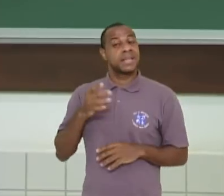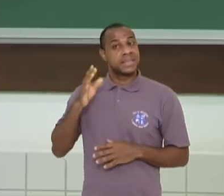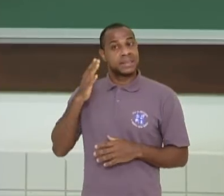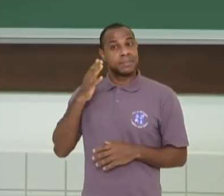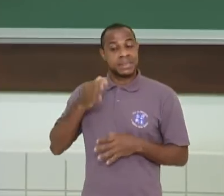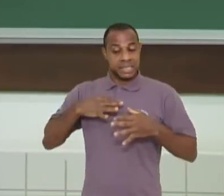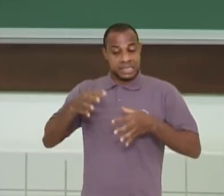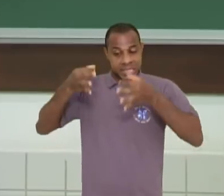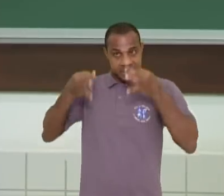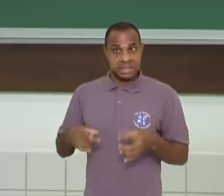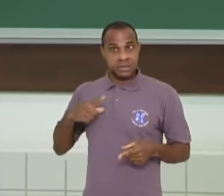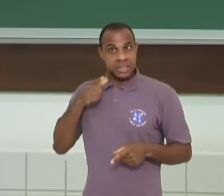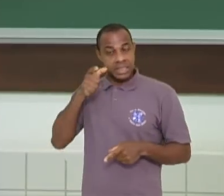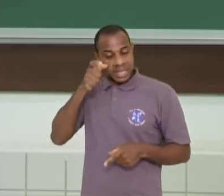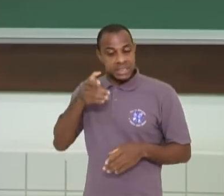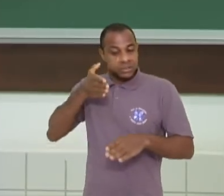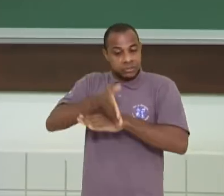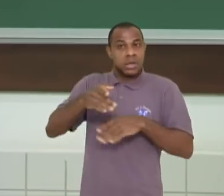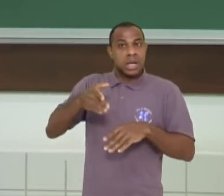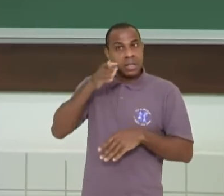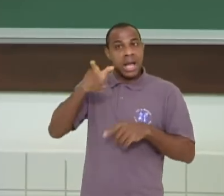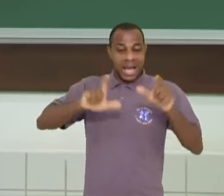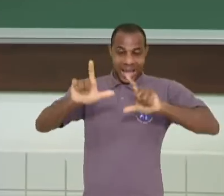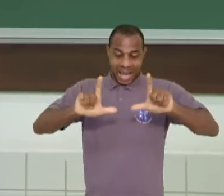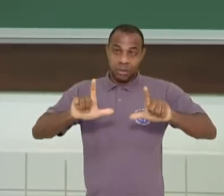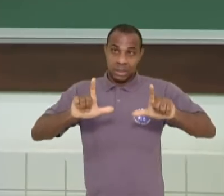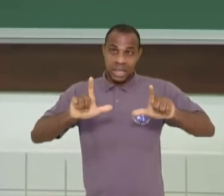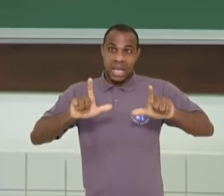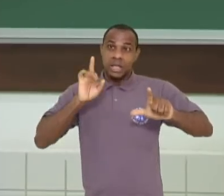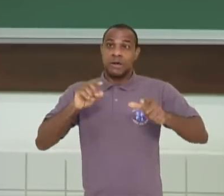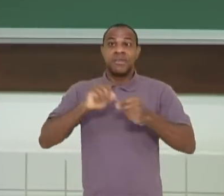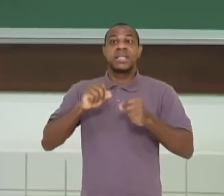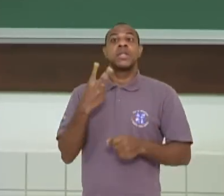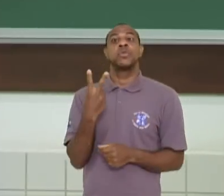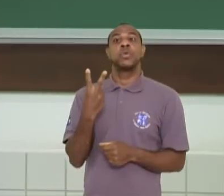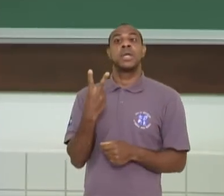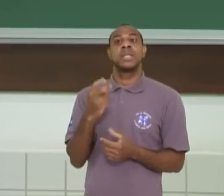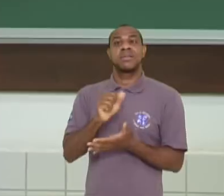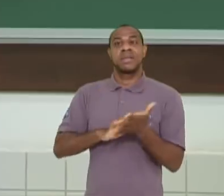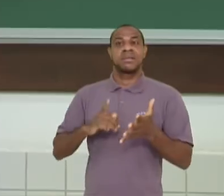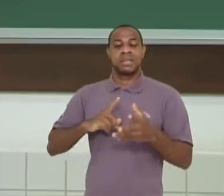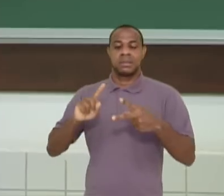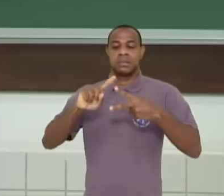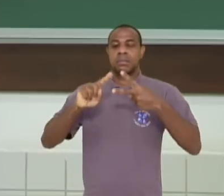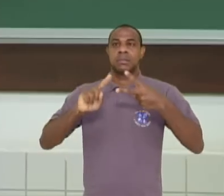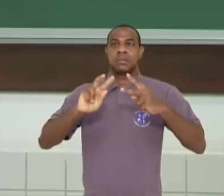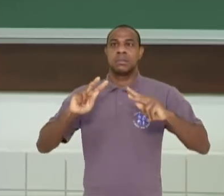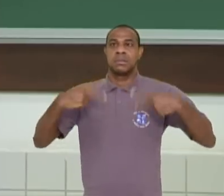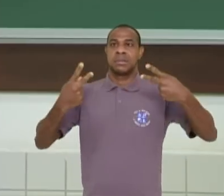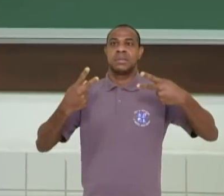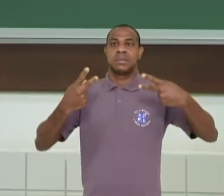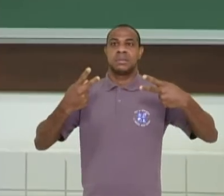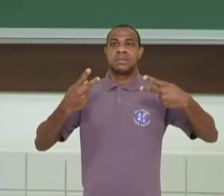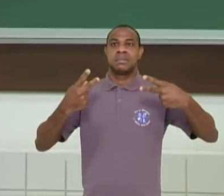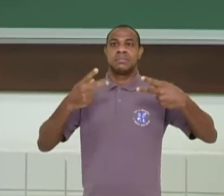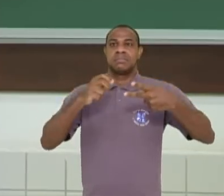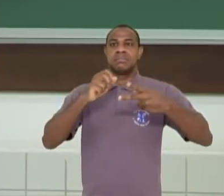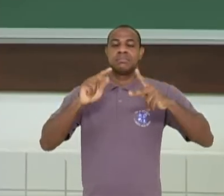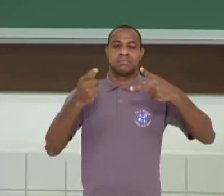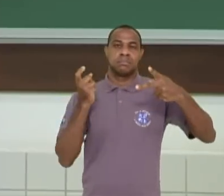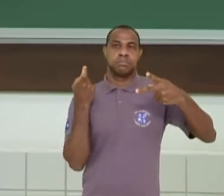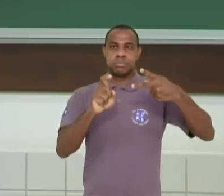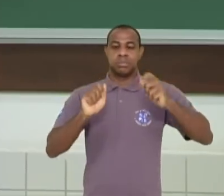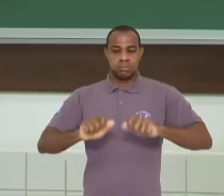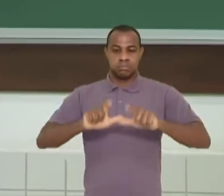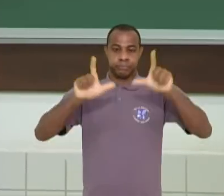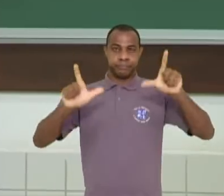presente, que você assistiu essa aula, é só realizar aqueles 2 exercícios que tem no Classroom. O primeiro link lá, clica no link, realiza